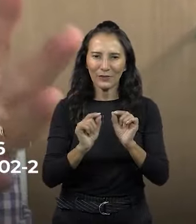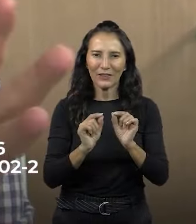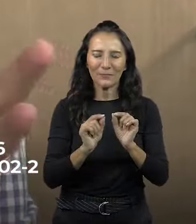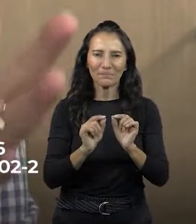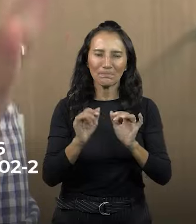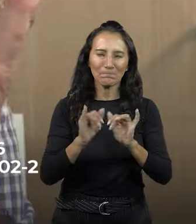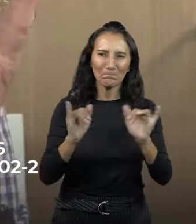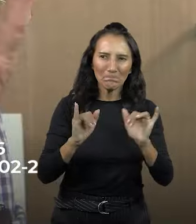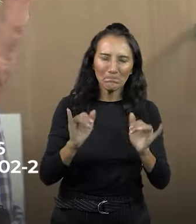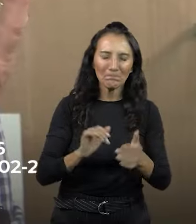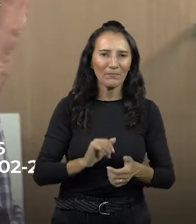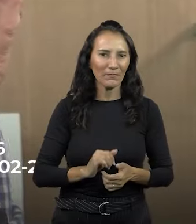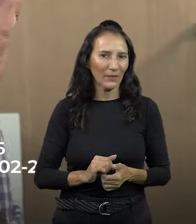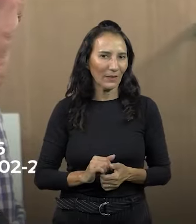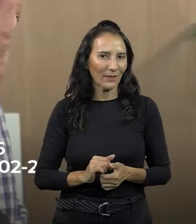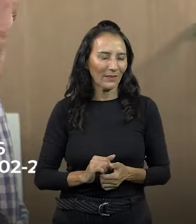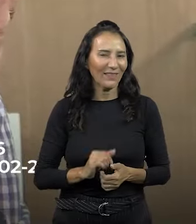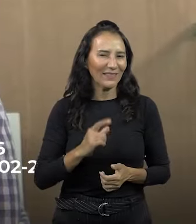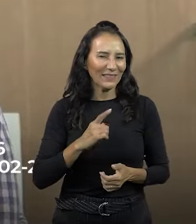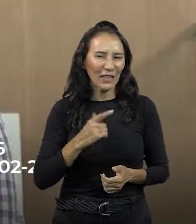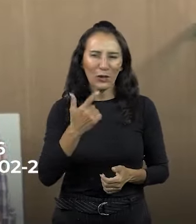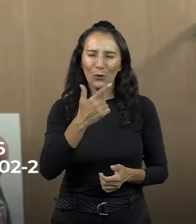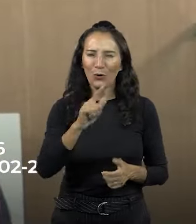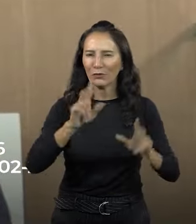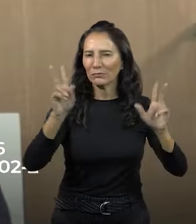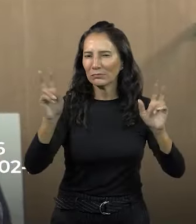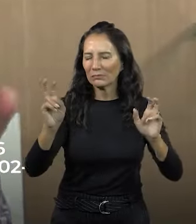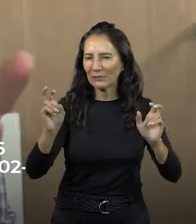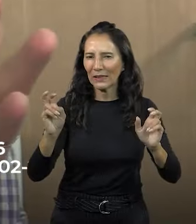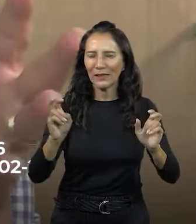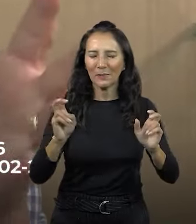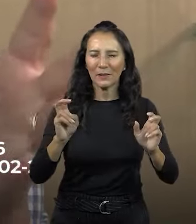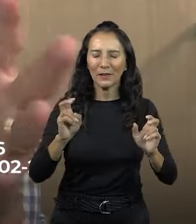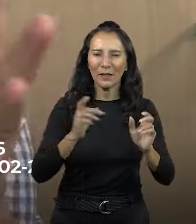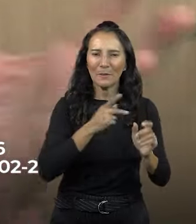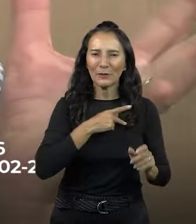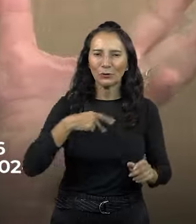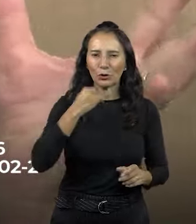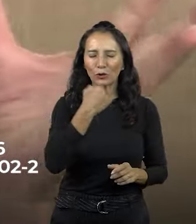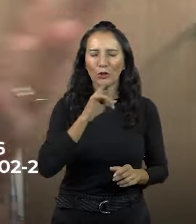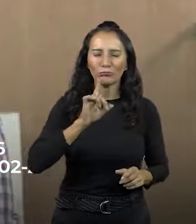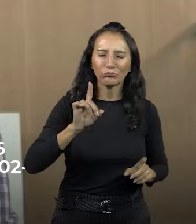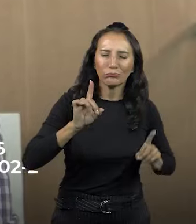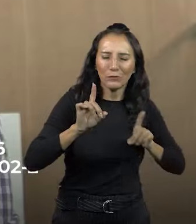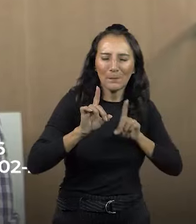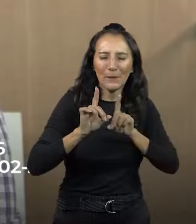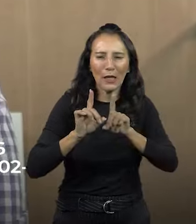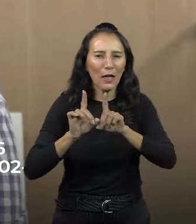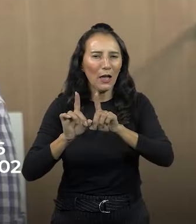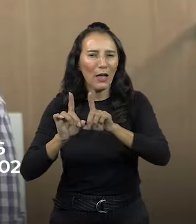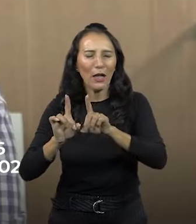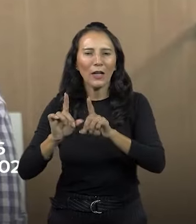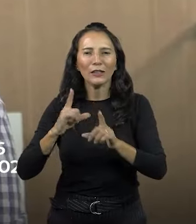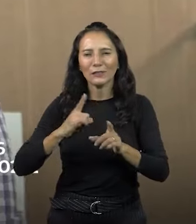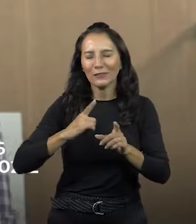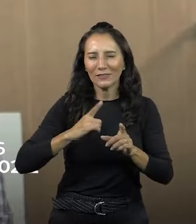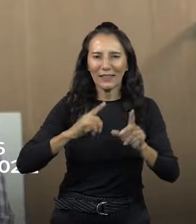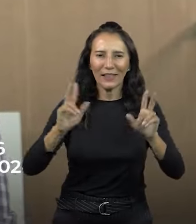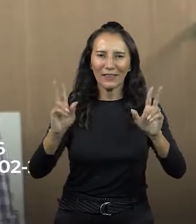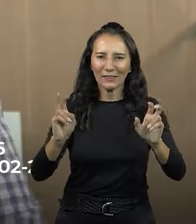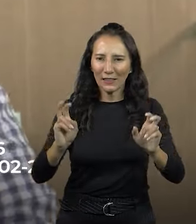tem também Caminhando com o pastor Jorge tem aí a chamada para Os cultos nós vamos ter aqui terça-feira o pastor